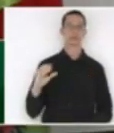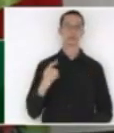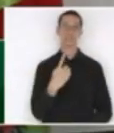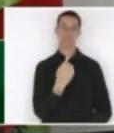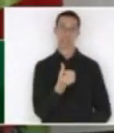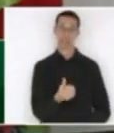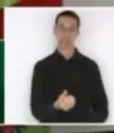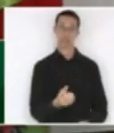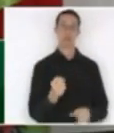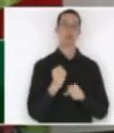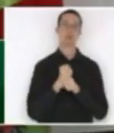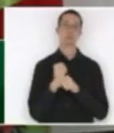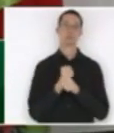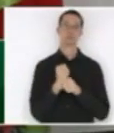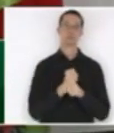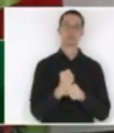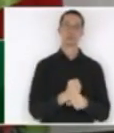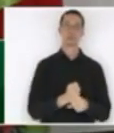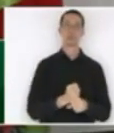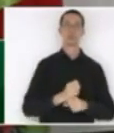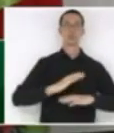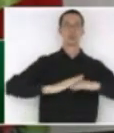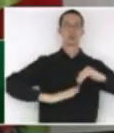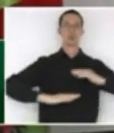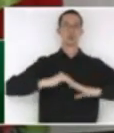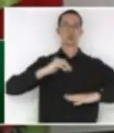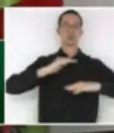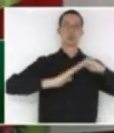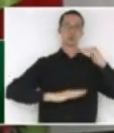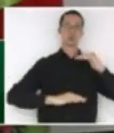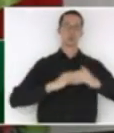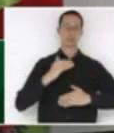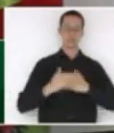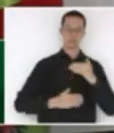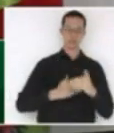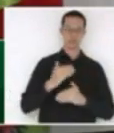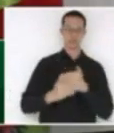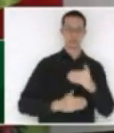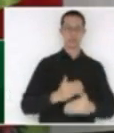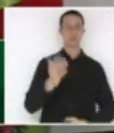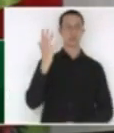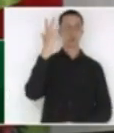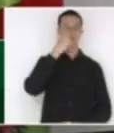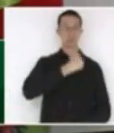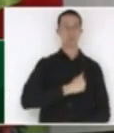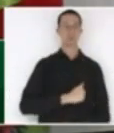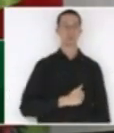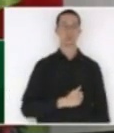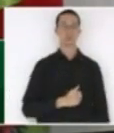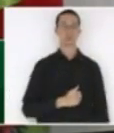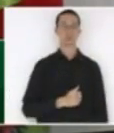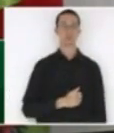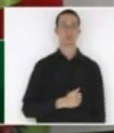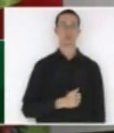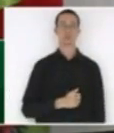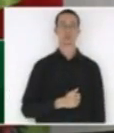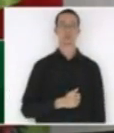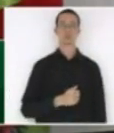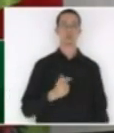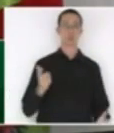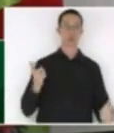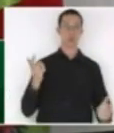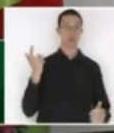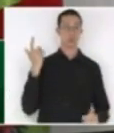anos de construção de uma caminhada muito bonita que possibilitou milhares